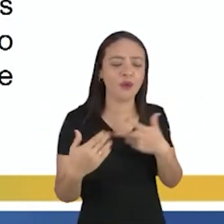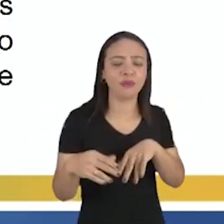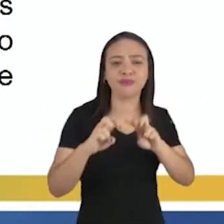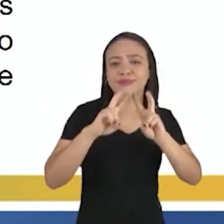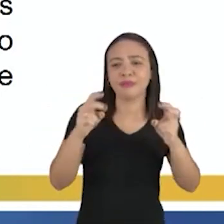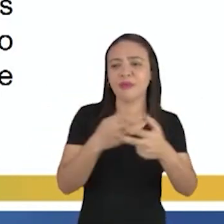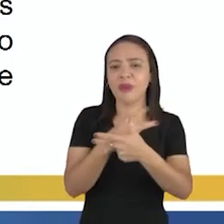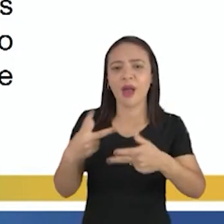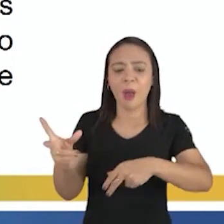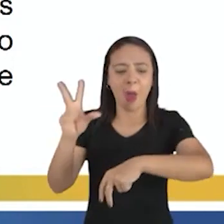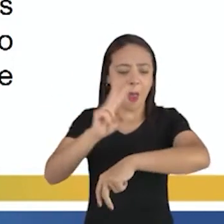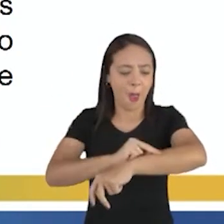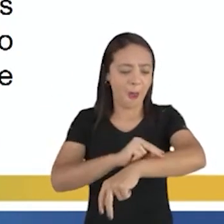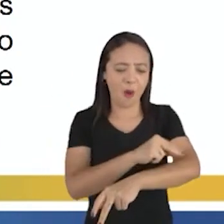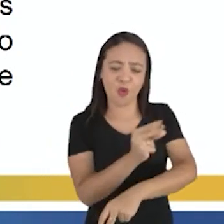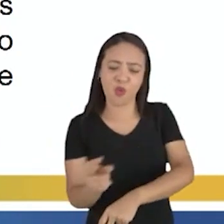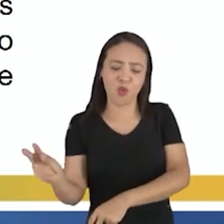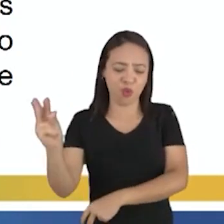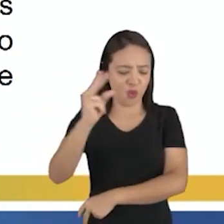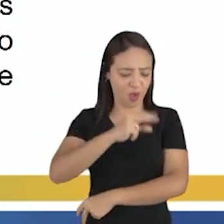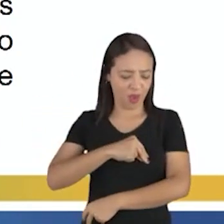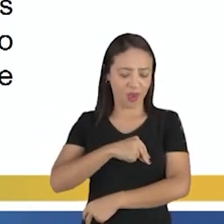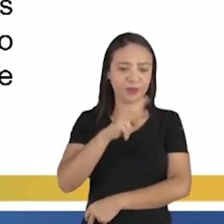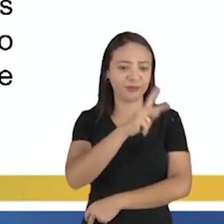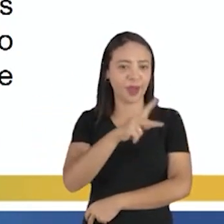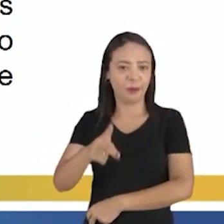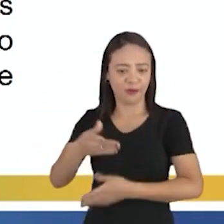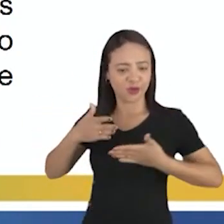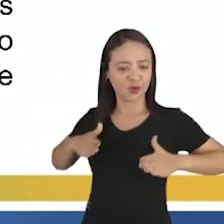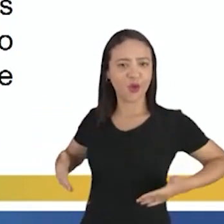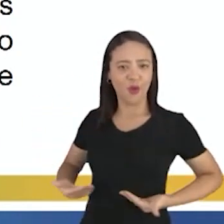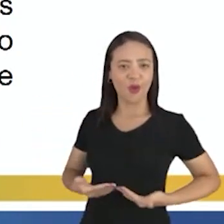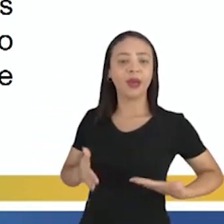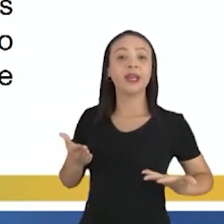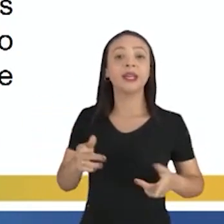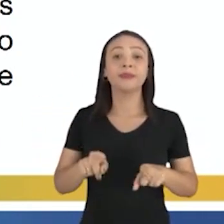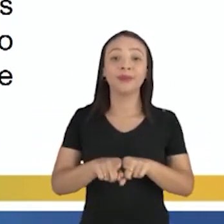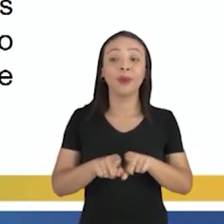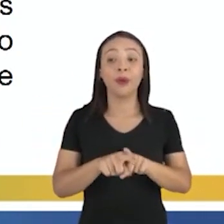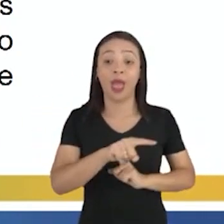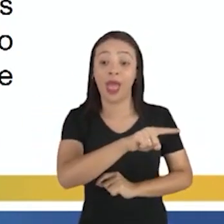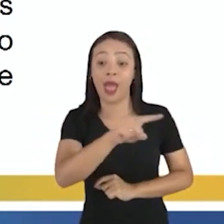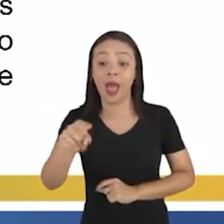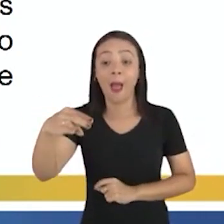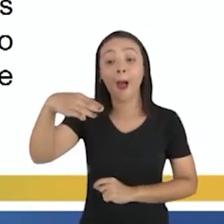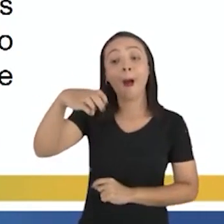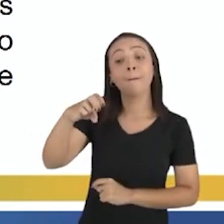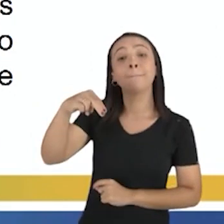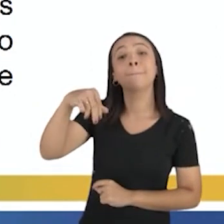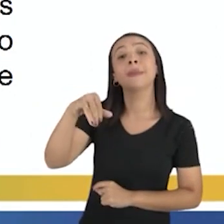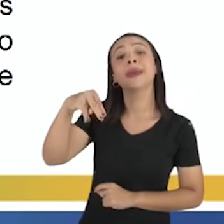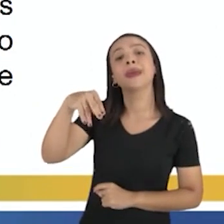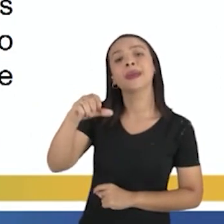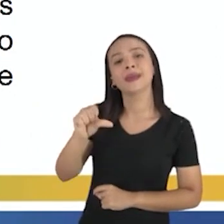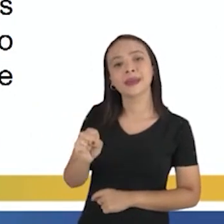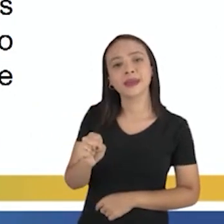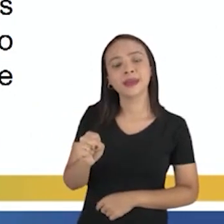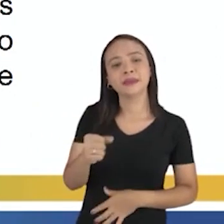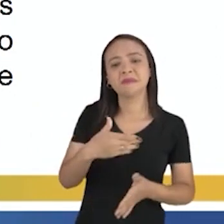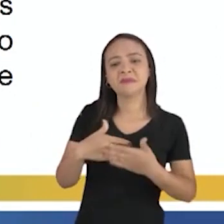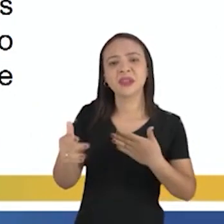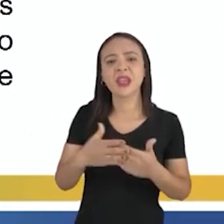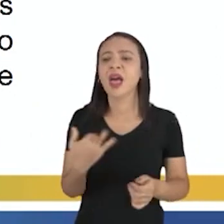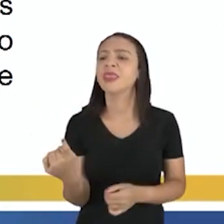que entrou na classe e pousou no vestido da professora. Essas meninas, essas coisas sem